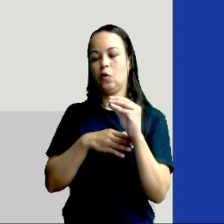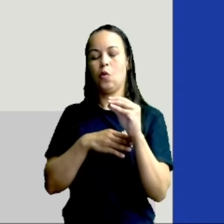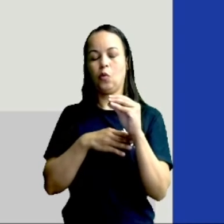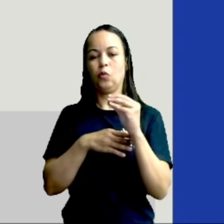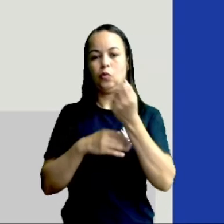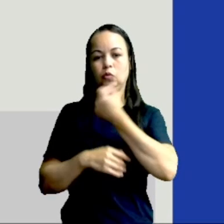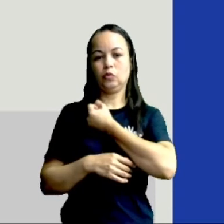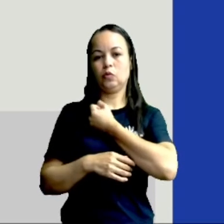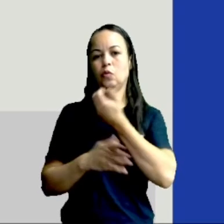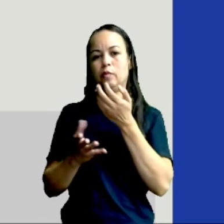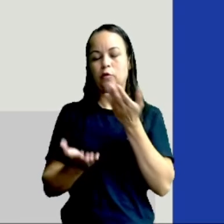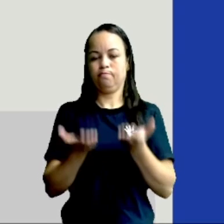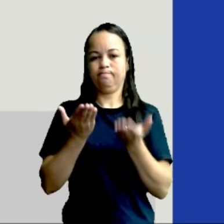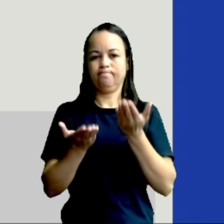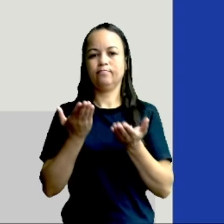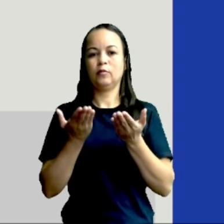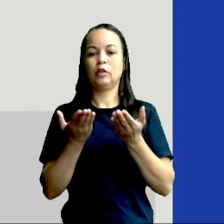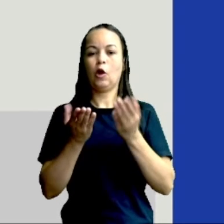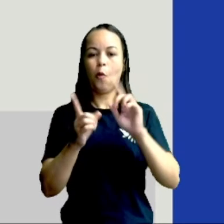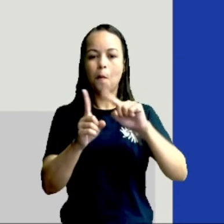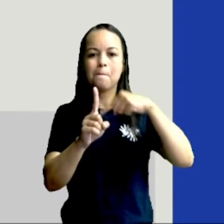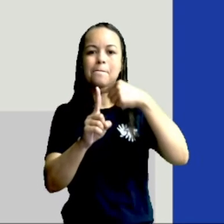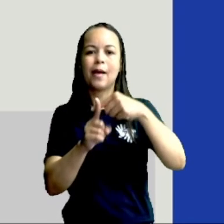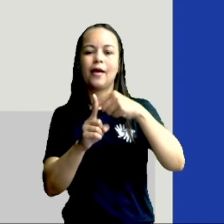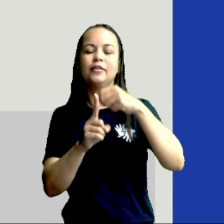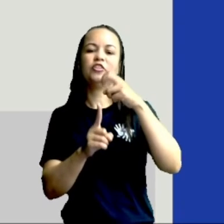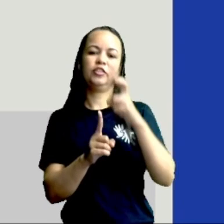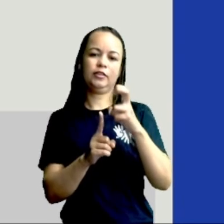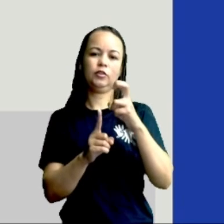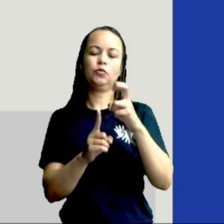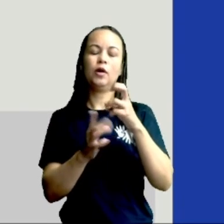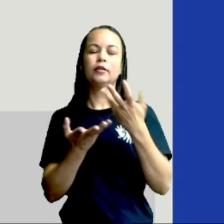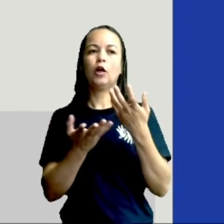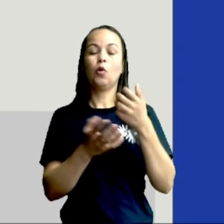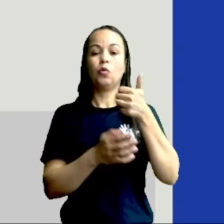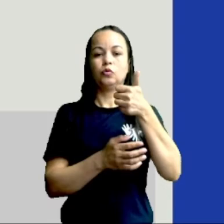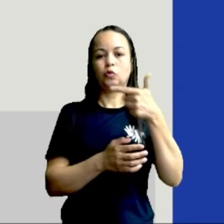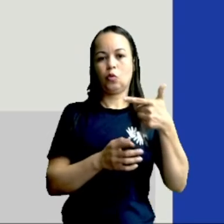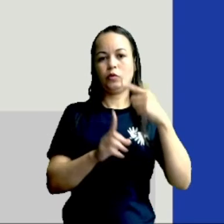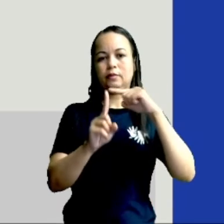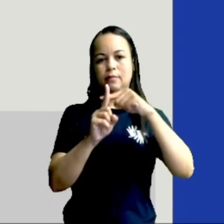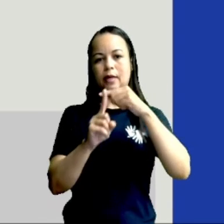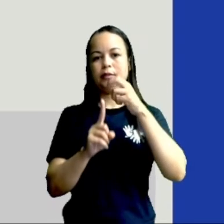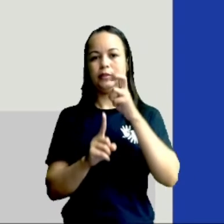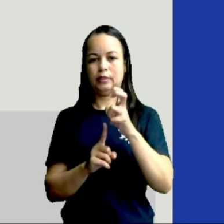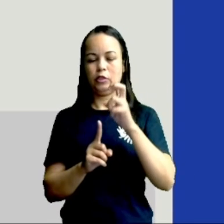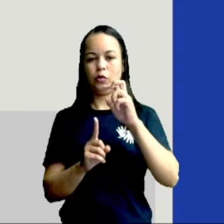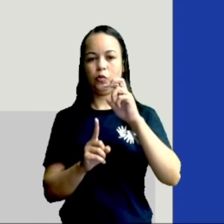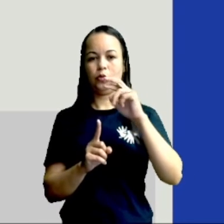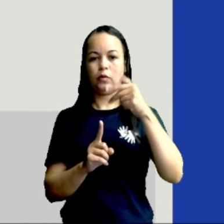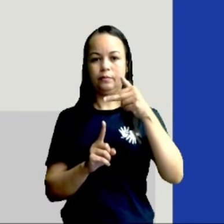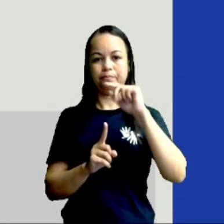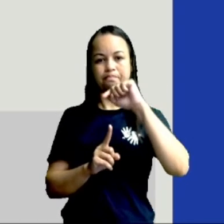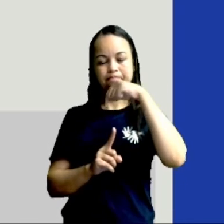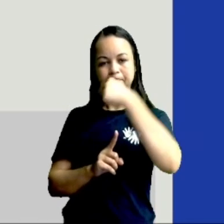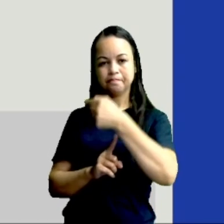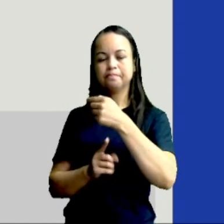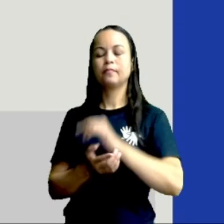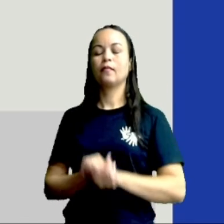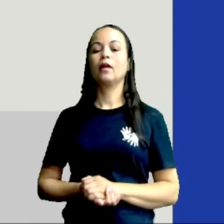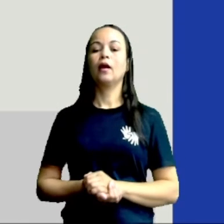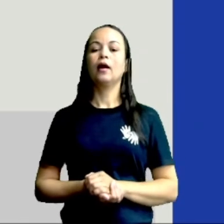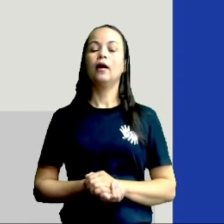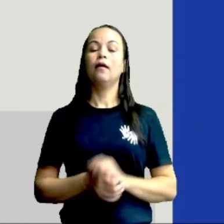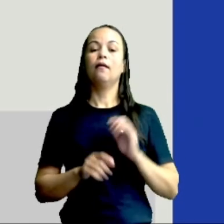balança. Então, acrescentei mais 5 kg. 12 mais 5 após a igualdade. Ok? Então, aí se eu